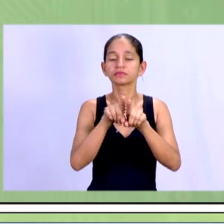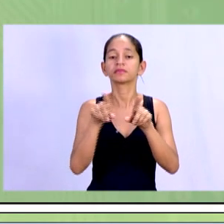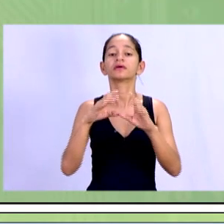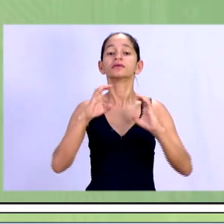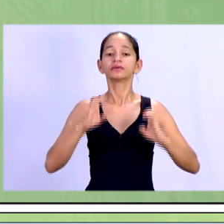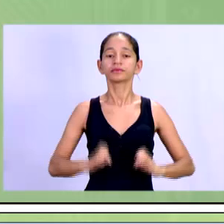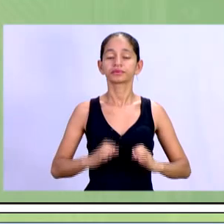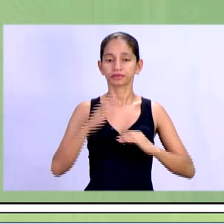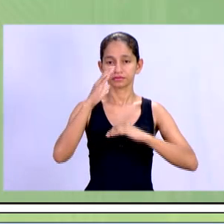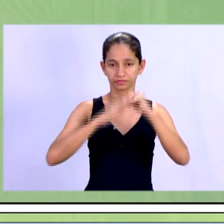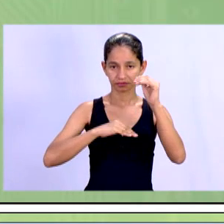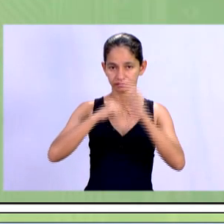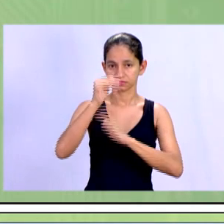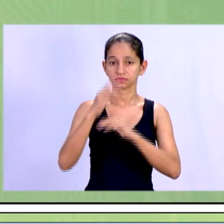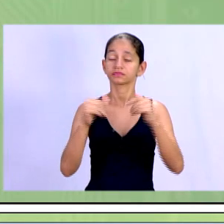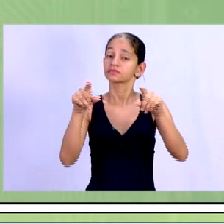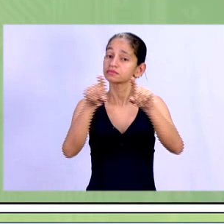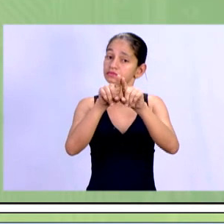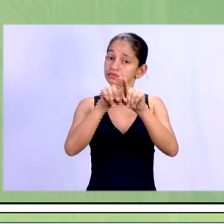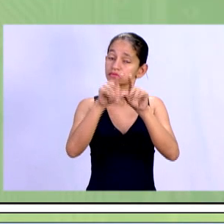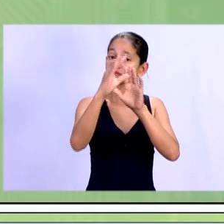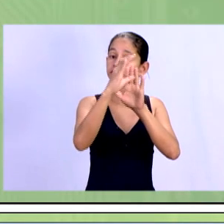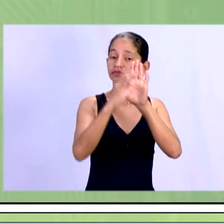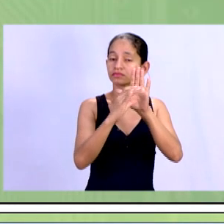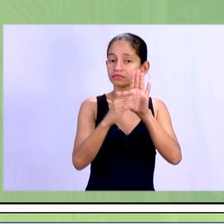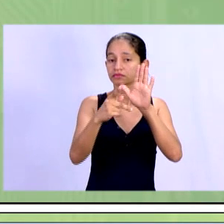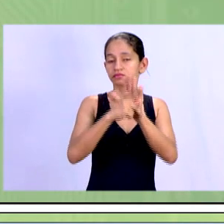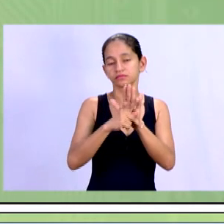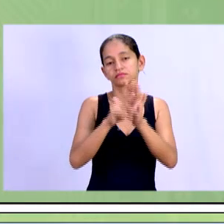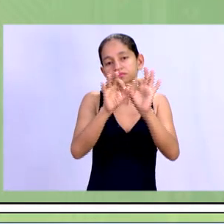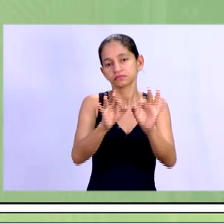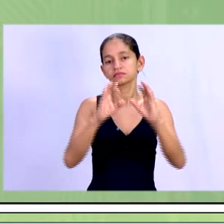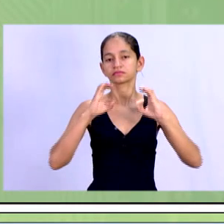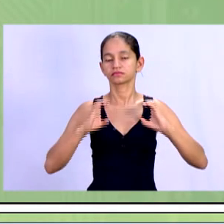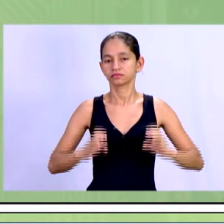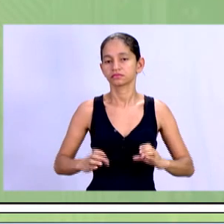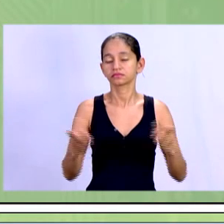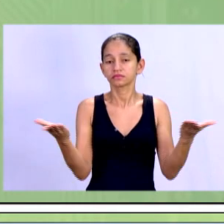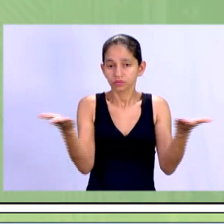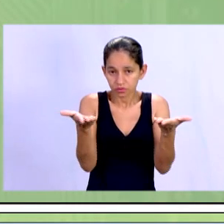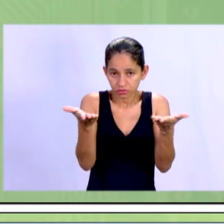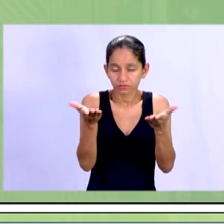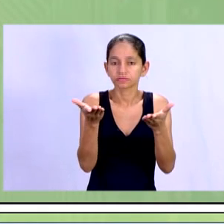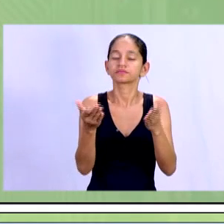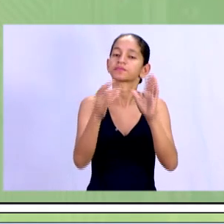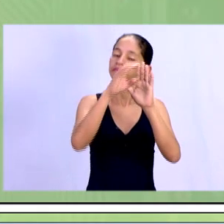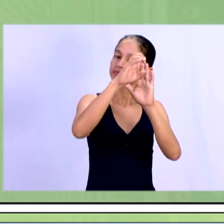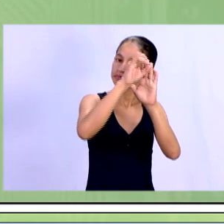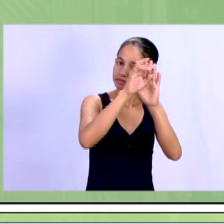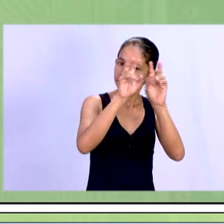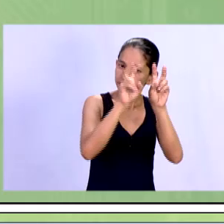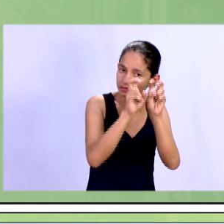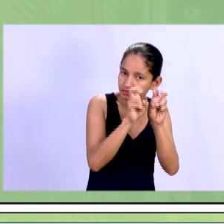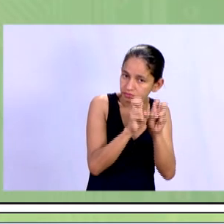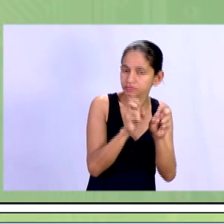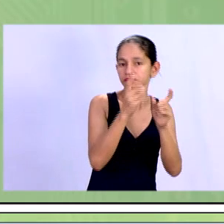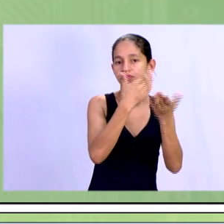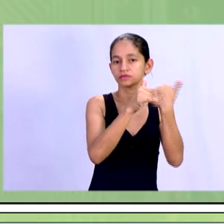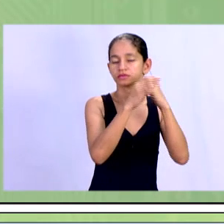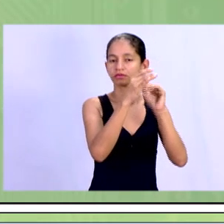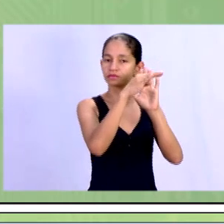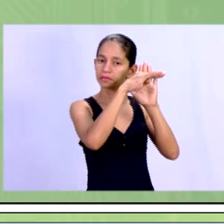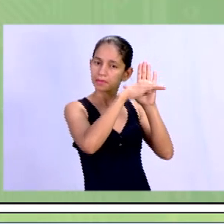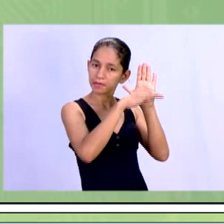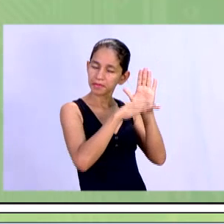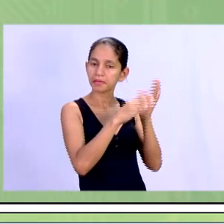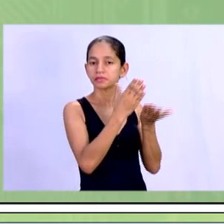profissional e o código de ética. Então a gente dividiu, né, nessa aula de hoje esses seguintes subtemas que nós vamos trabalhar